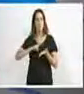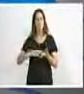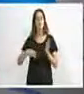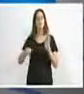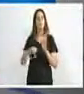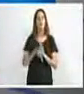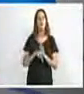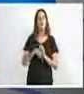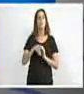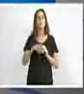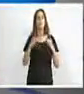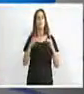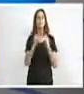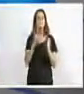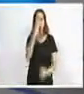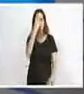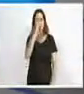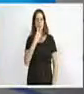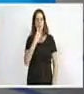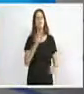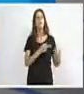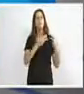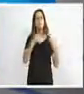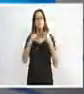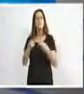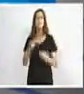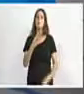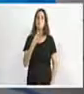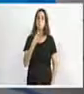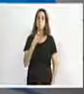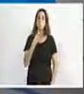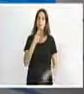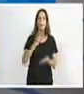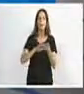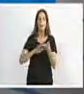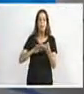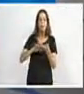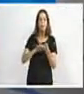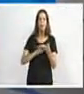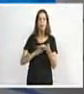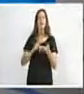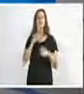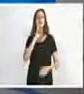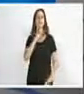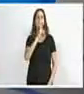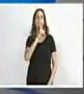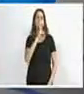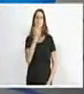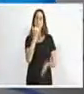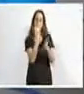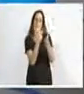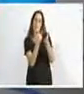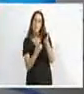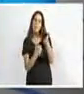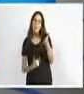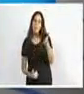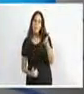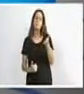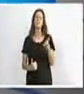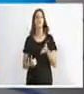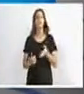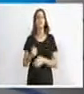do Itajaí foram convidados para conhecer o cardápio em braille, que foi colocado à disposição. A gente ia Eles estavam